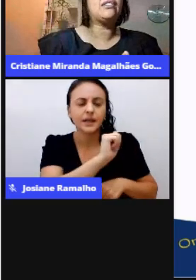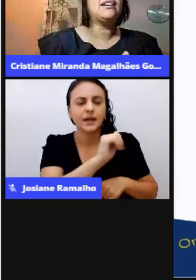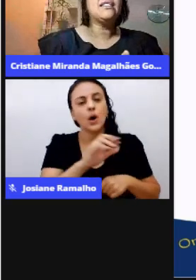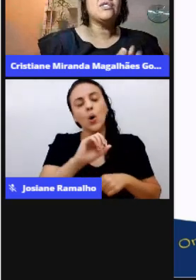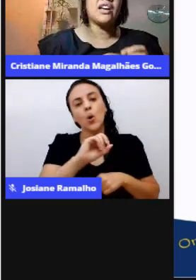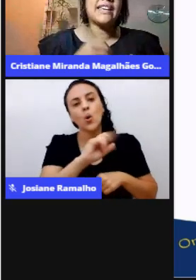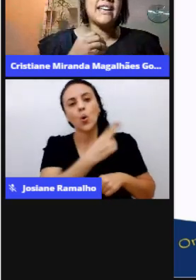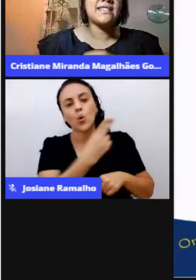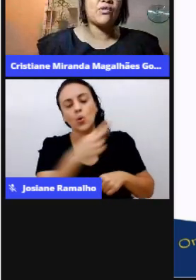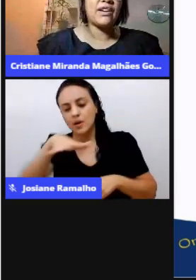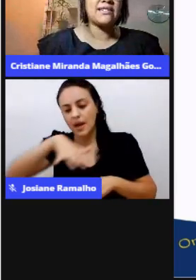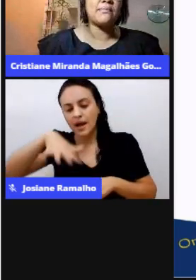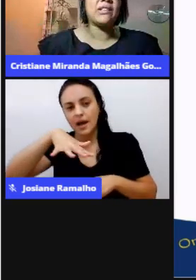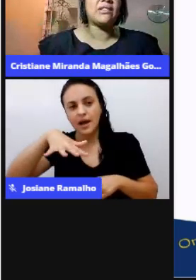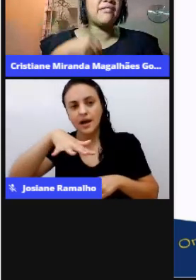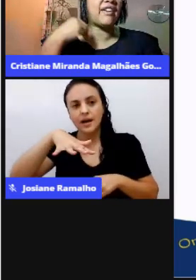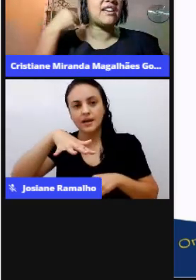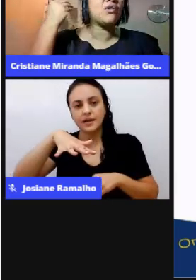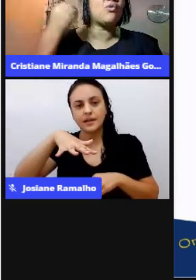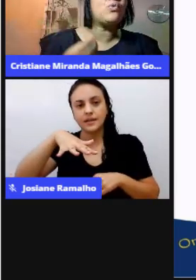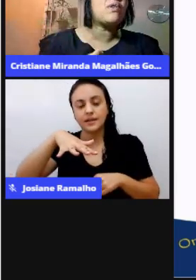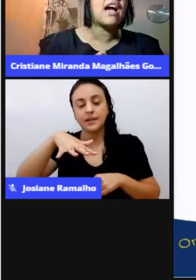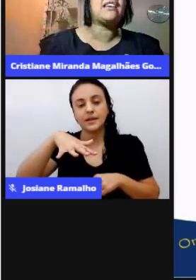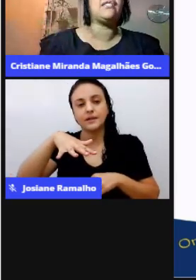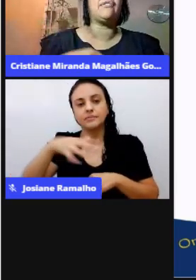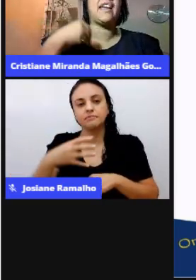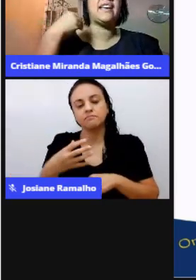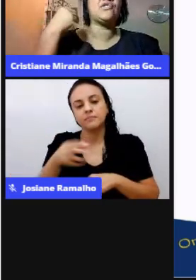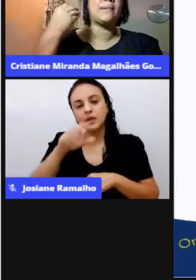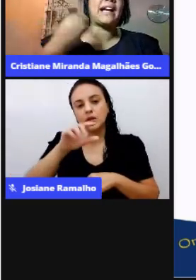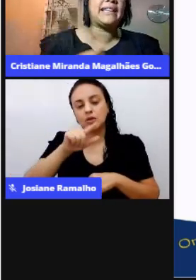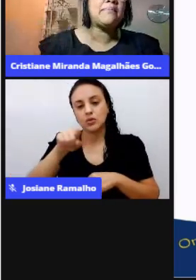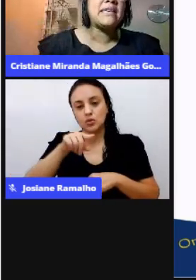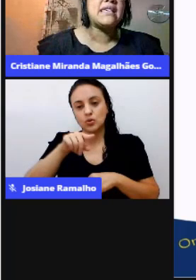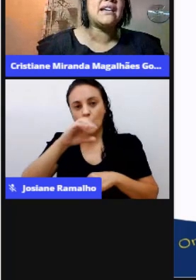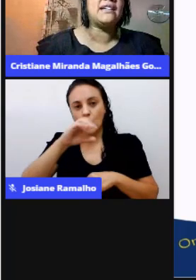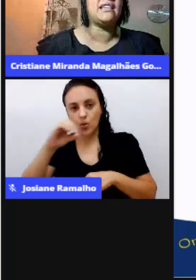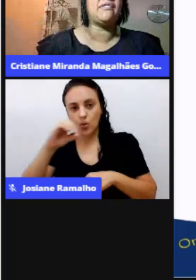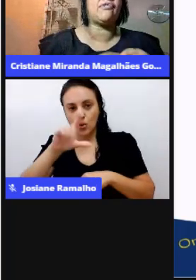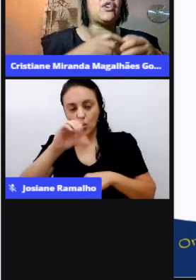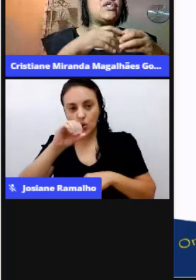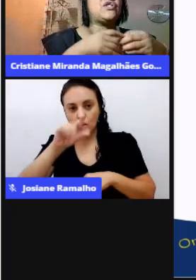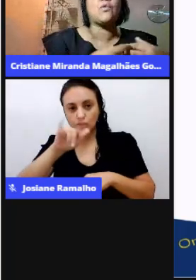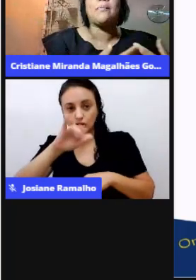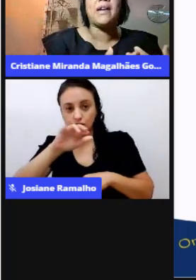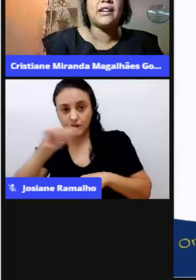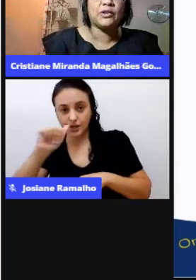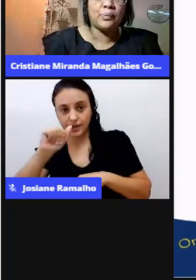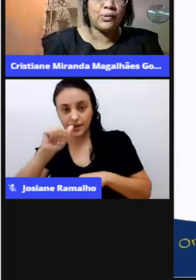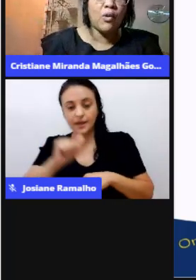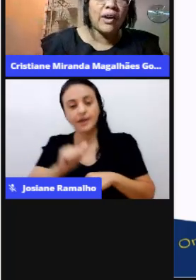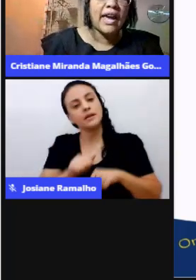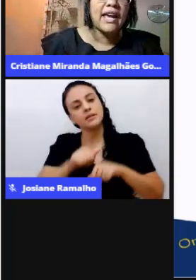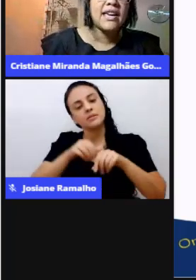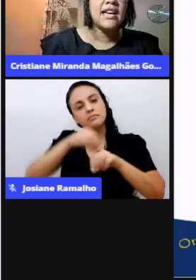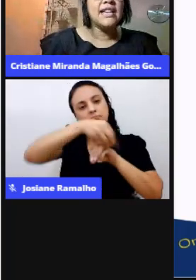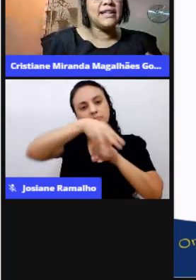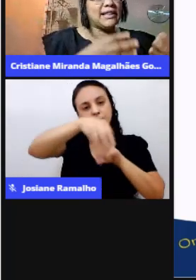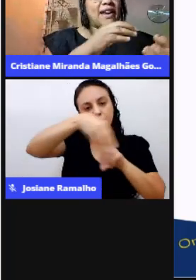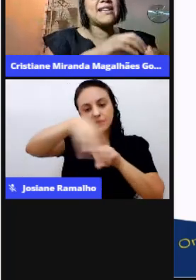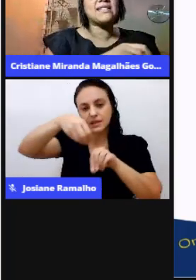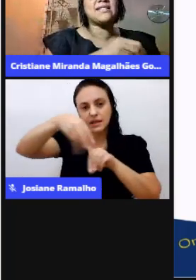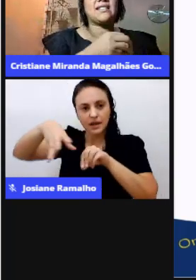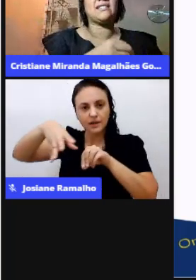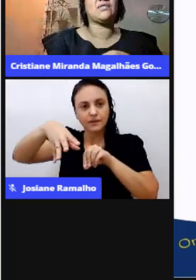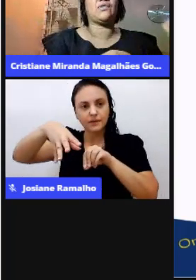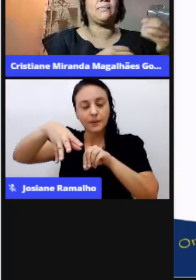de aula. Só que esse conhecimento, ele vem de algum lugar, ele vem de uma academia, ele foi descoberto por alguém.